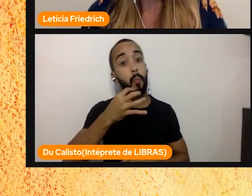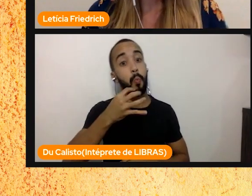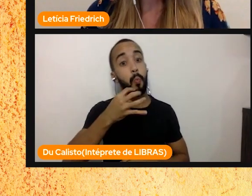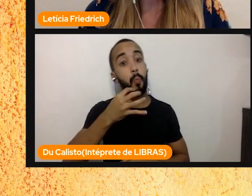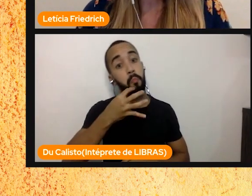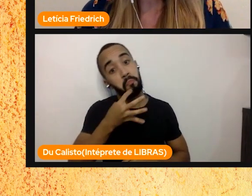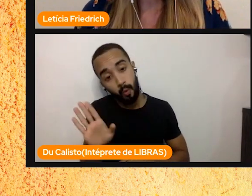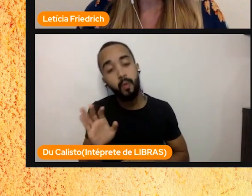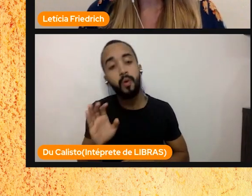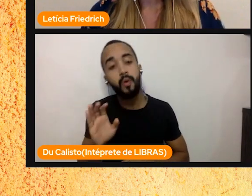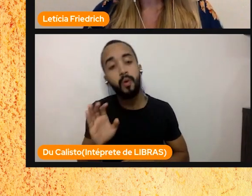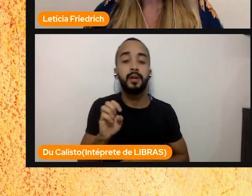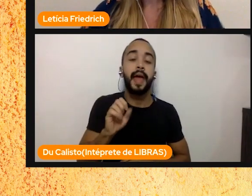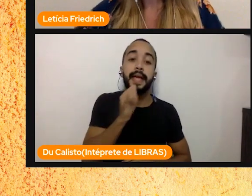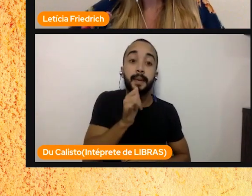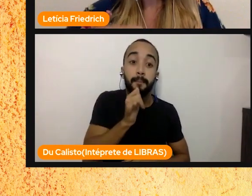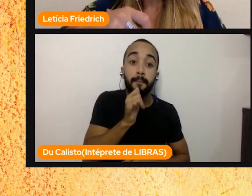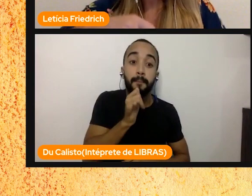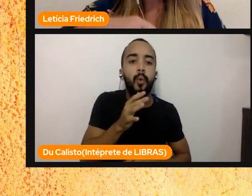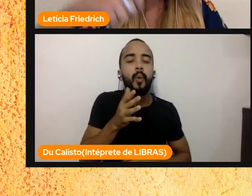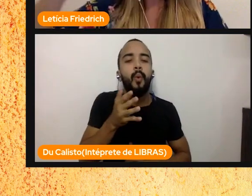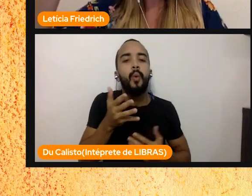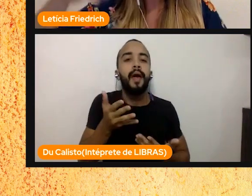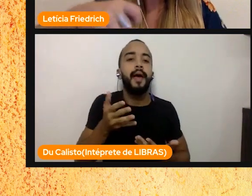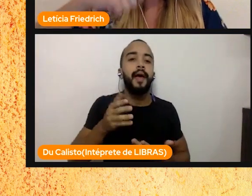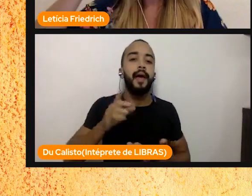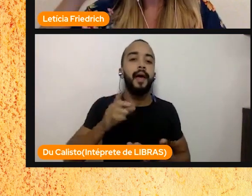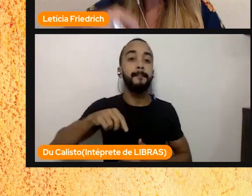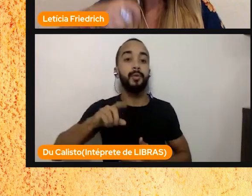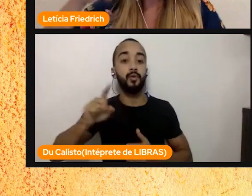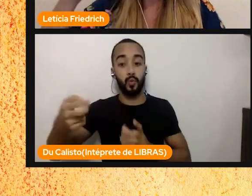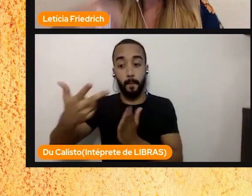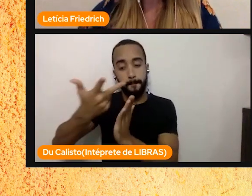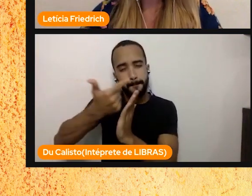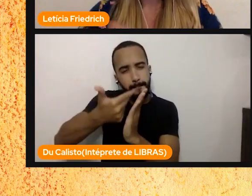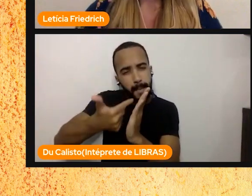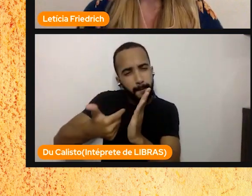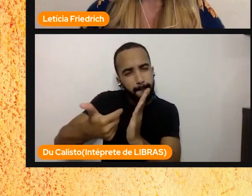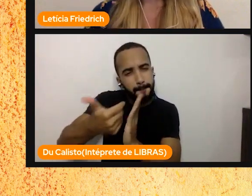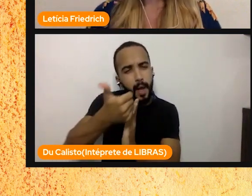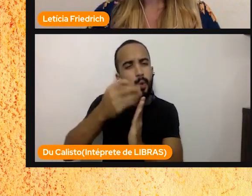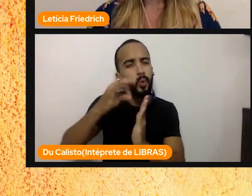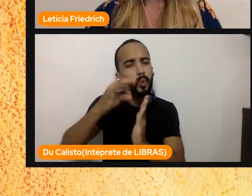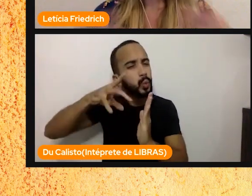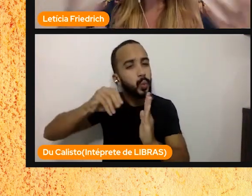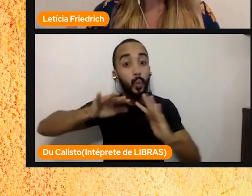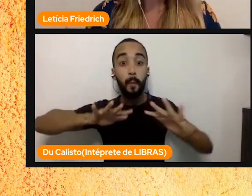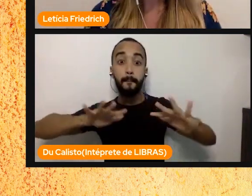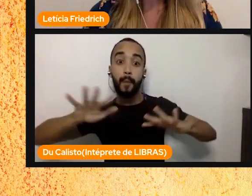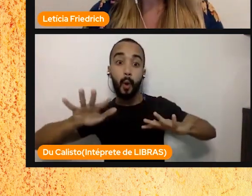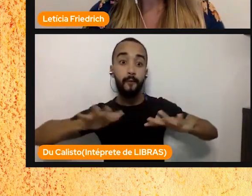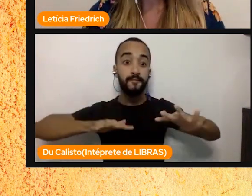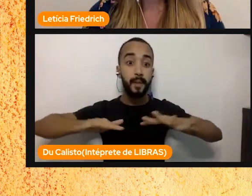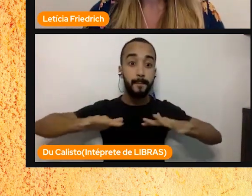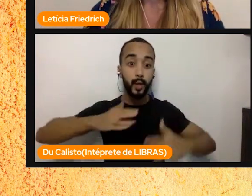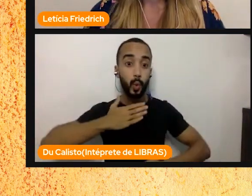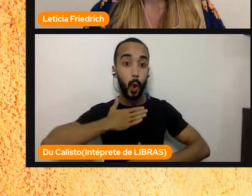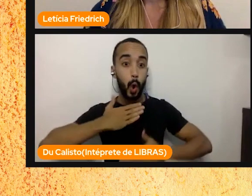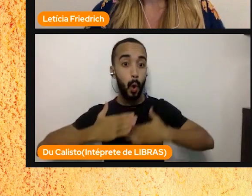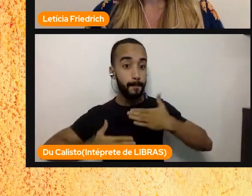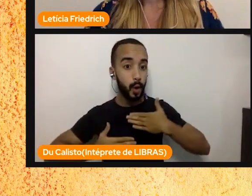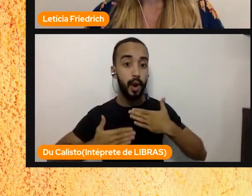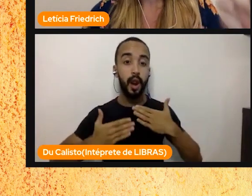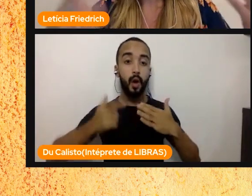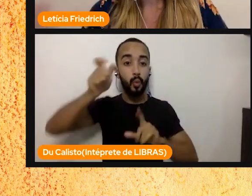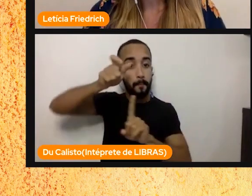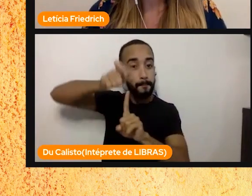ele é o princípio da animação, né? É desenhado, assim, cada movimento, cada desenho no papel. Então, assim, o Marão desenha as cenas